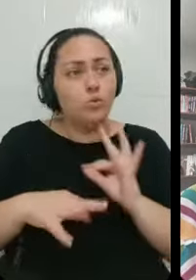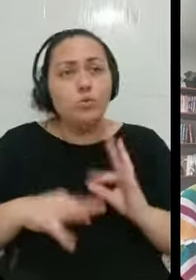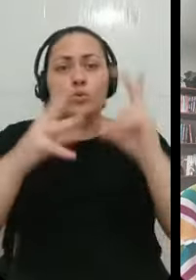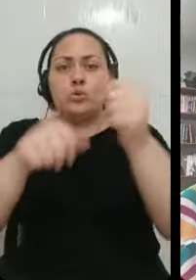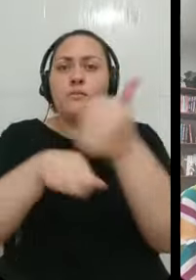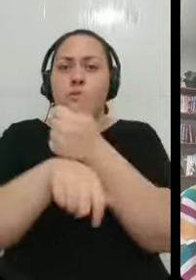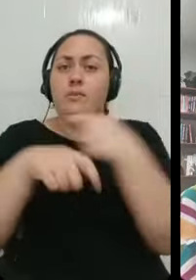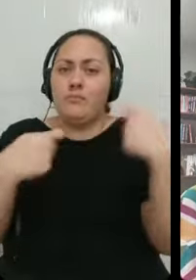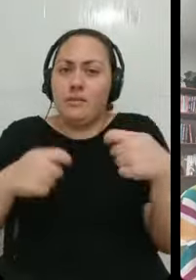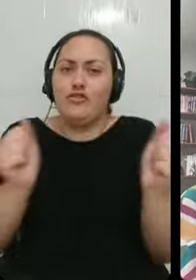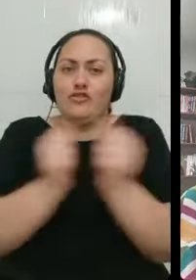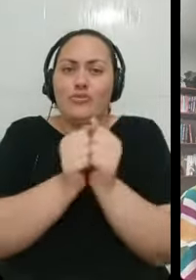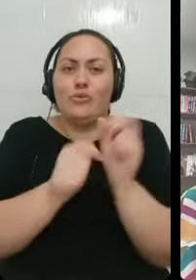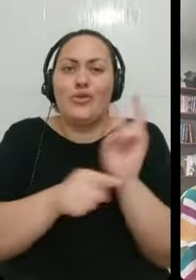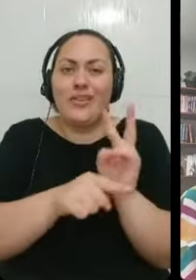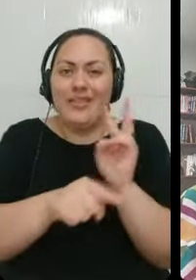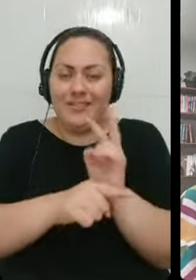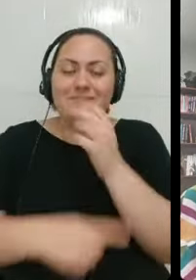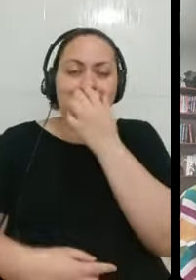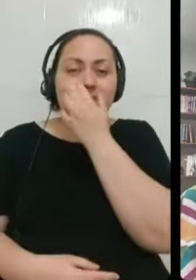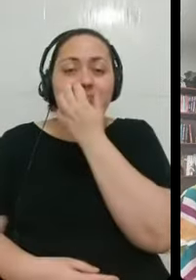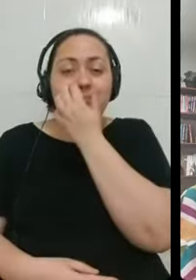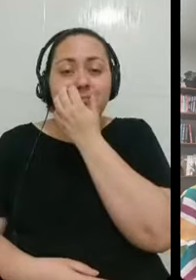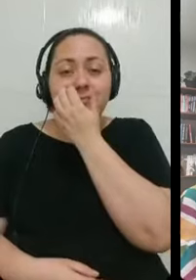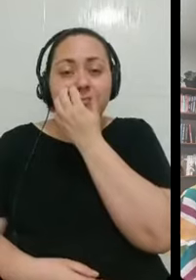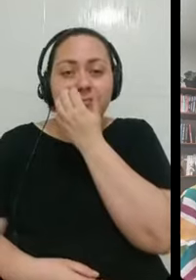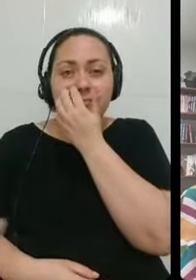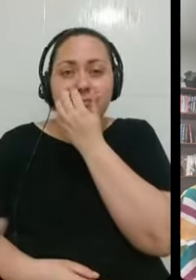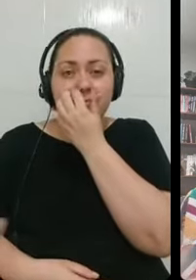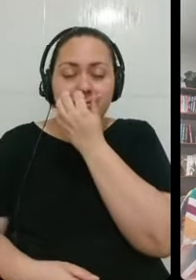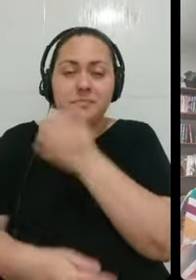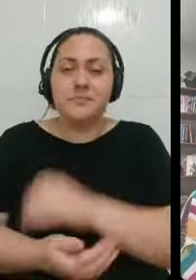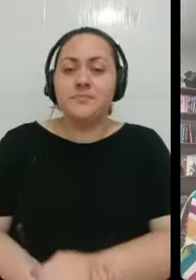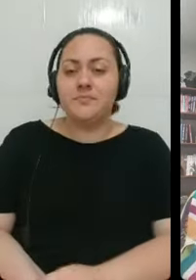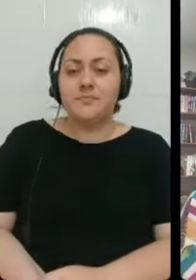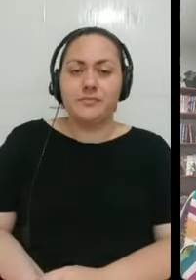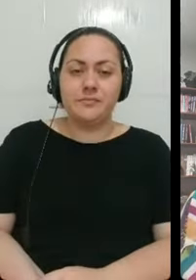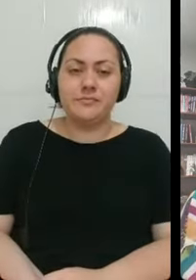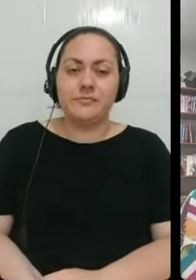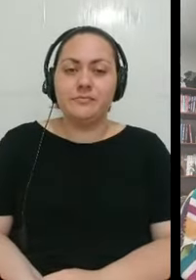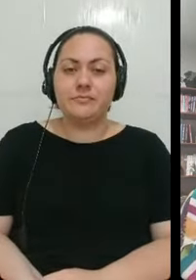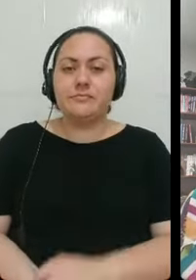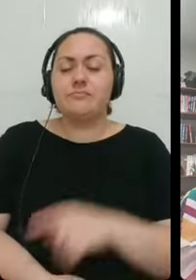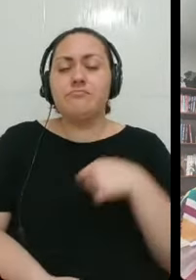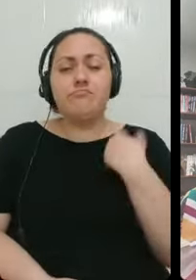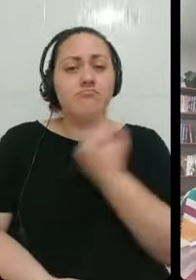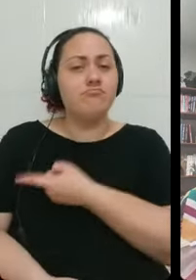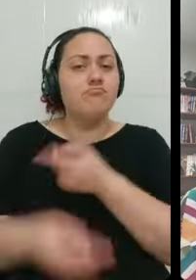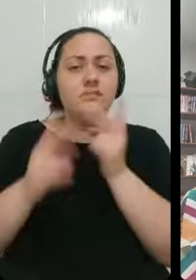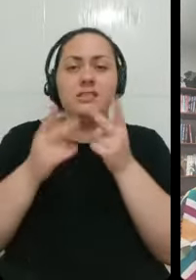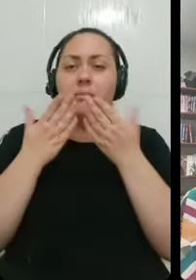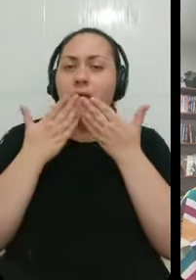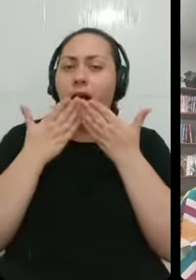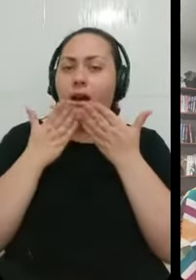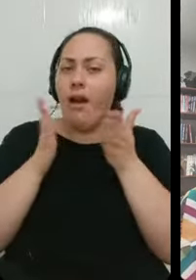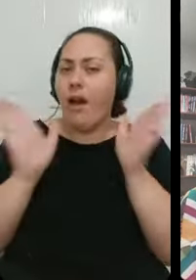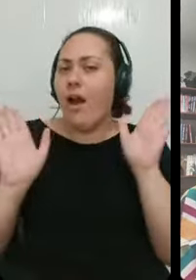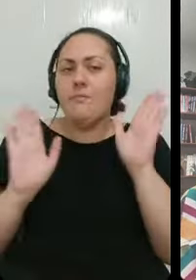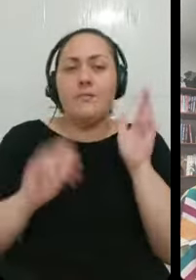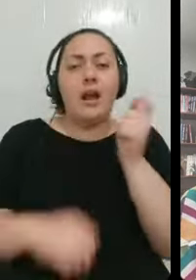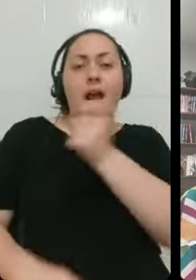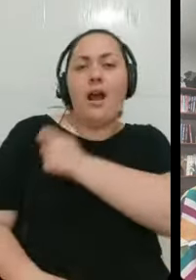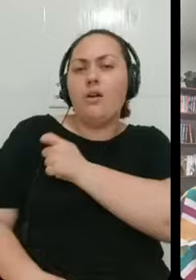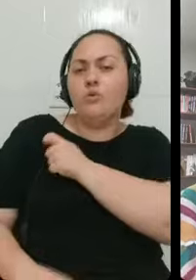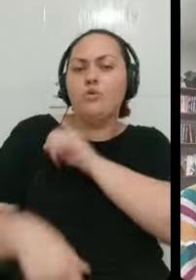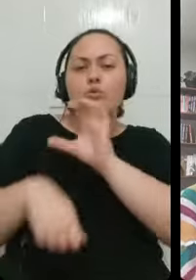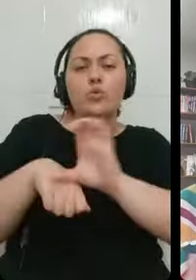né? Então, por isso que nós ampliamos sempre, né, essa participação dos alunos de diferentes cursos, né? Para